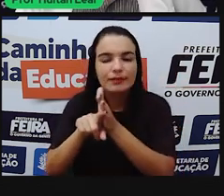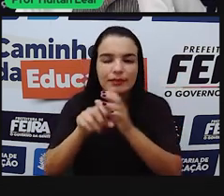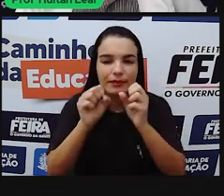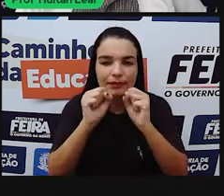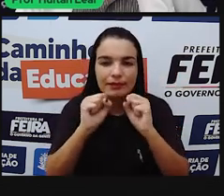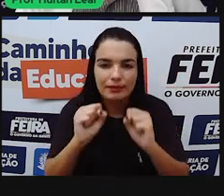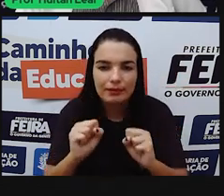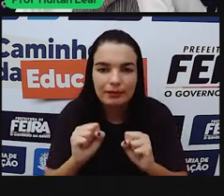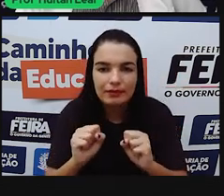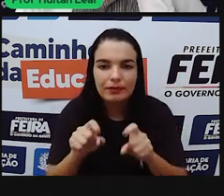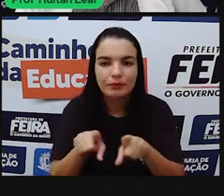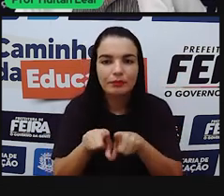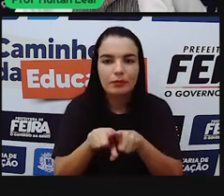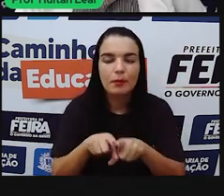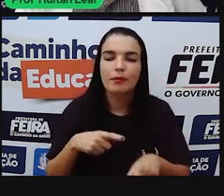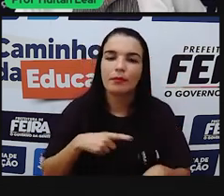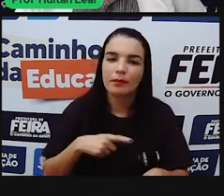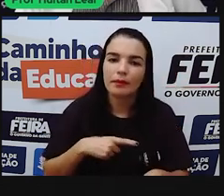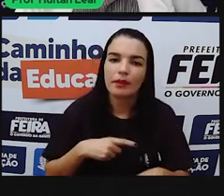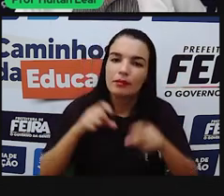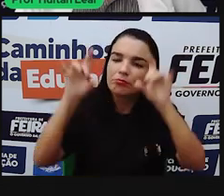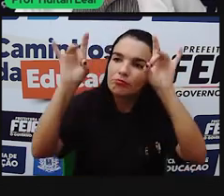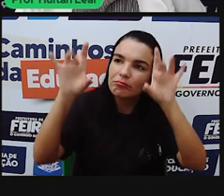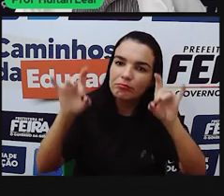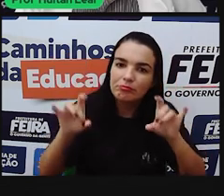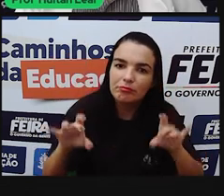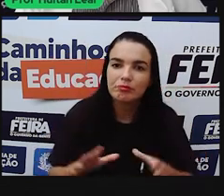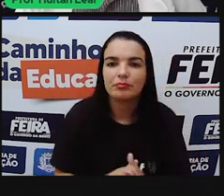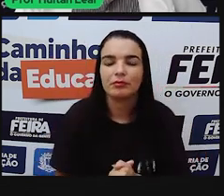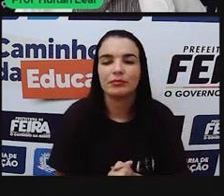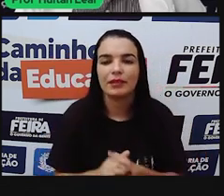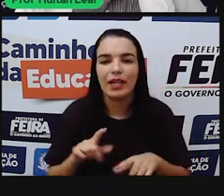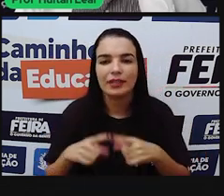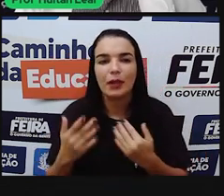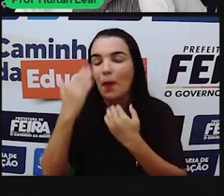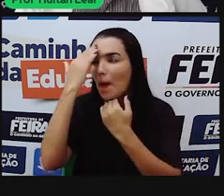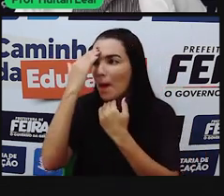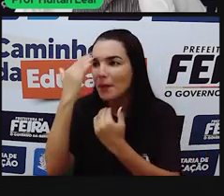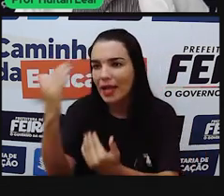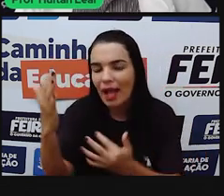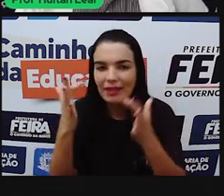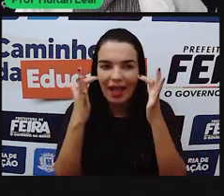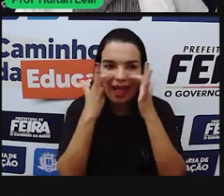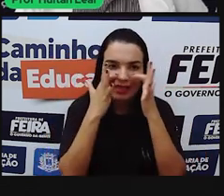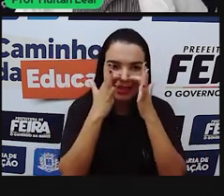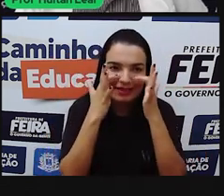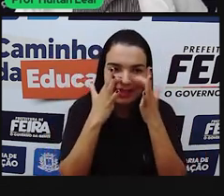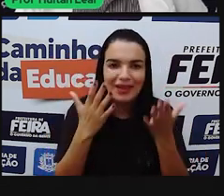Discos, canções e histórias. Então, gente, obrigado